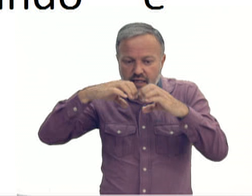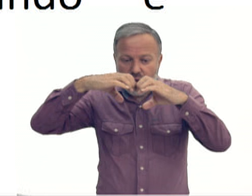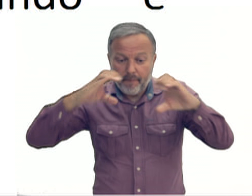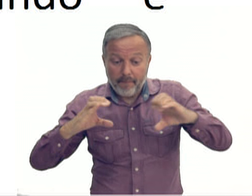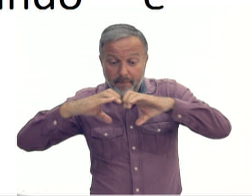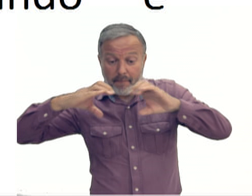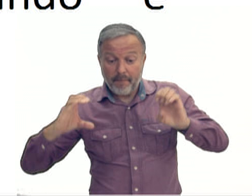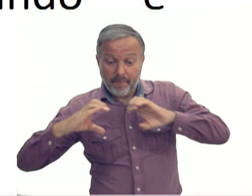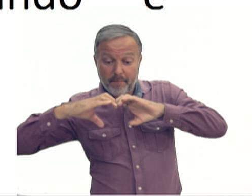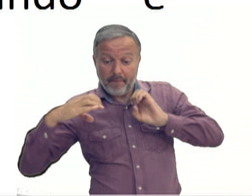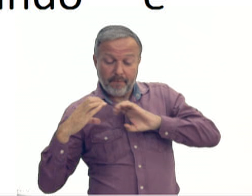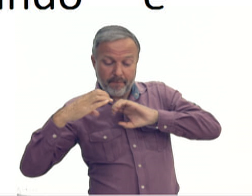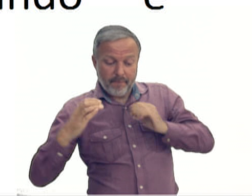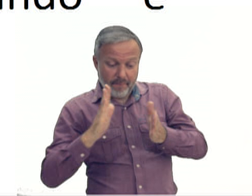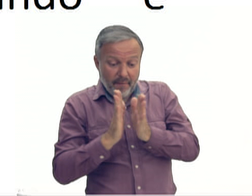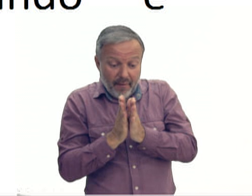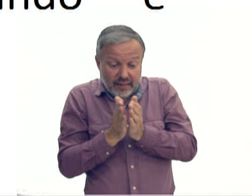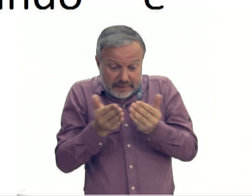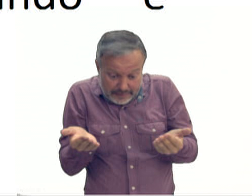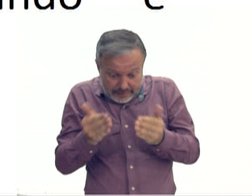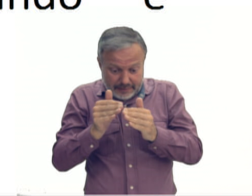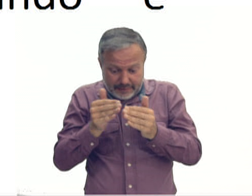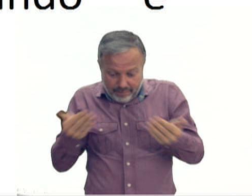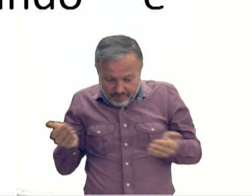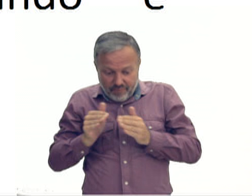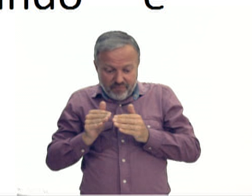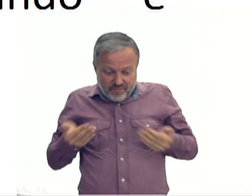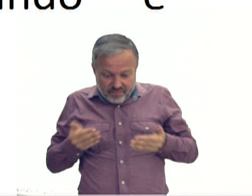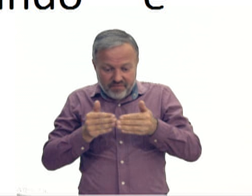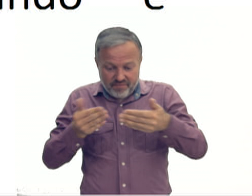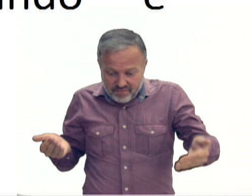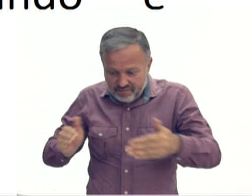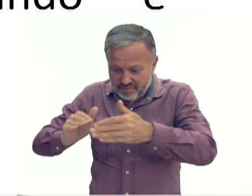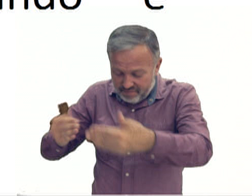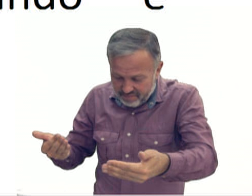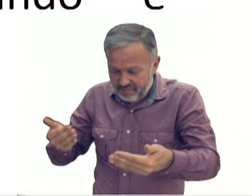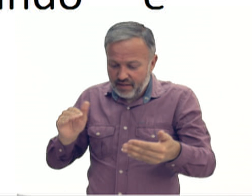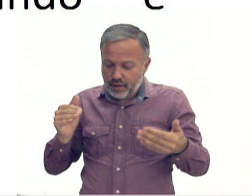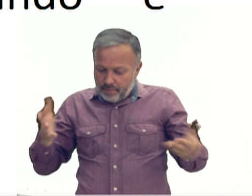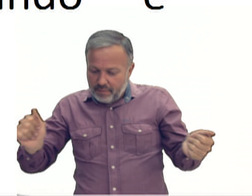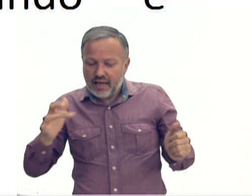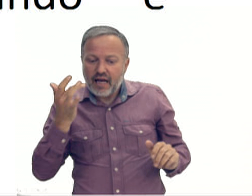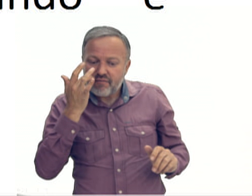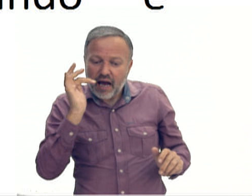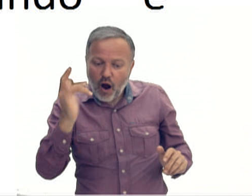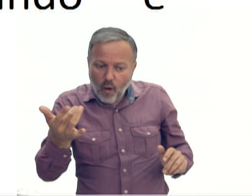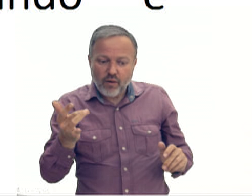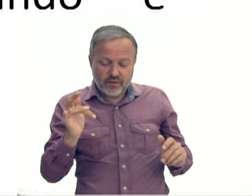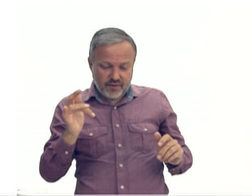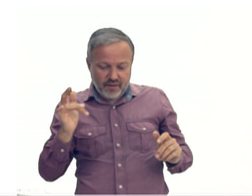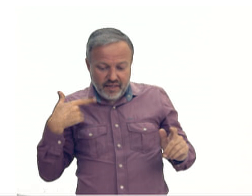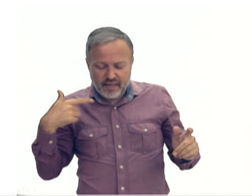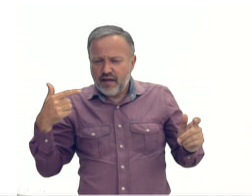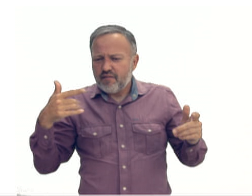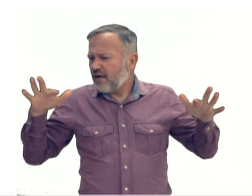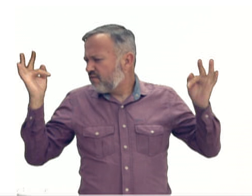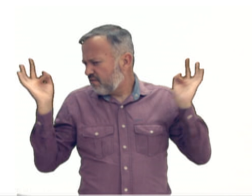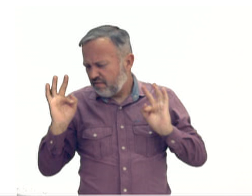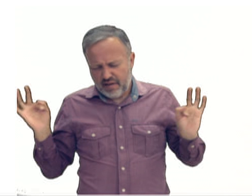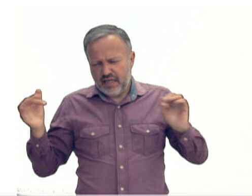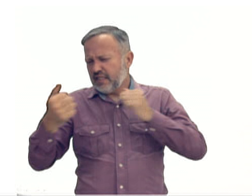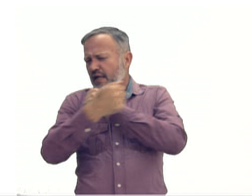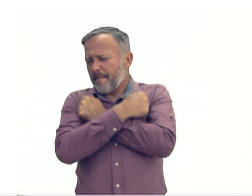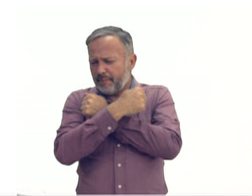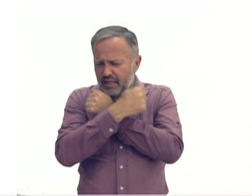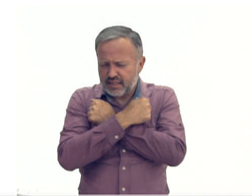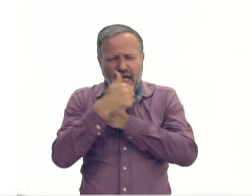rico. E enquanto abria as abóboras, gargalhava, dançando, gritando, abraçando sua mulher. Foi